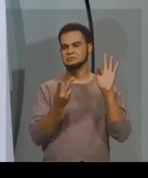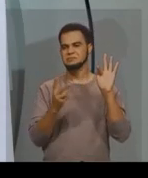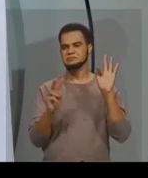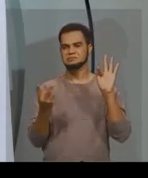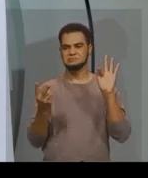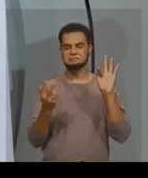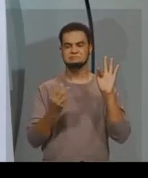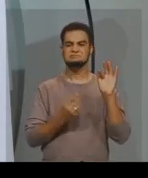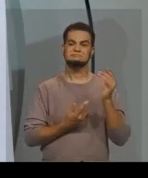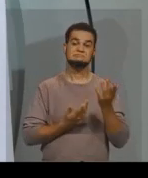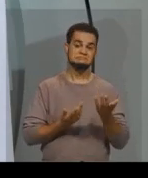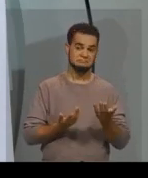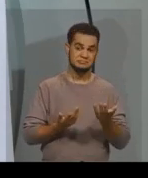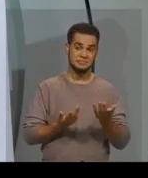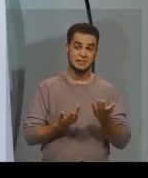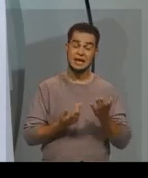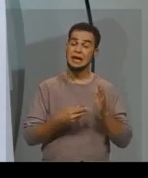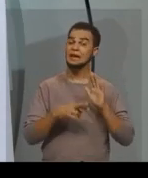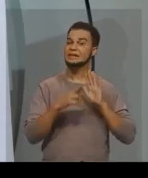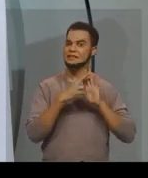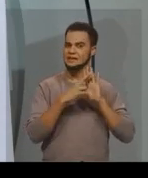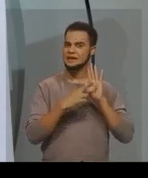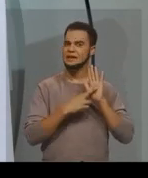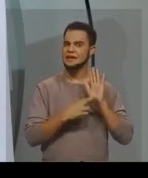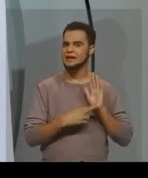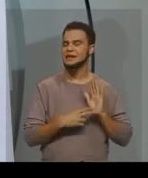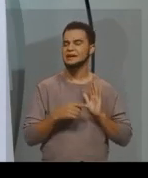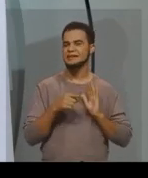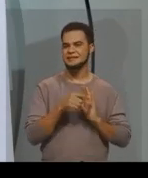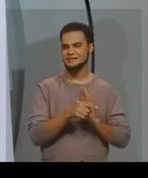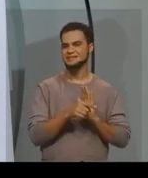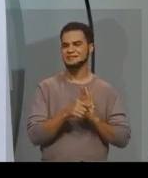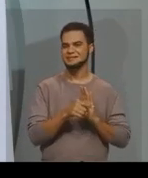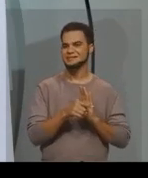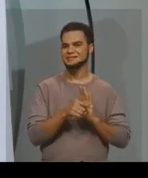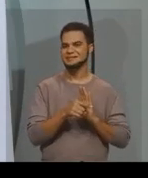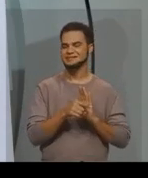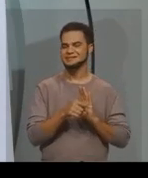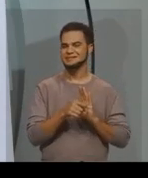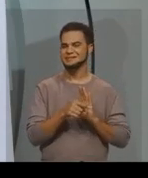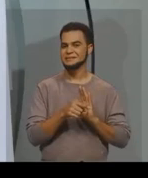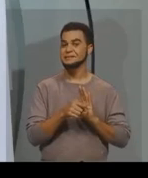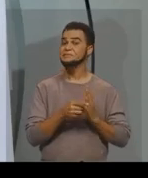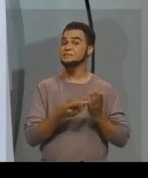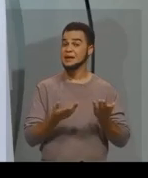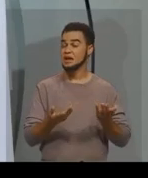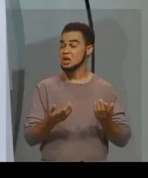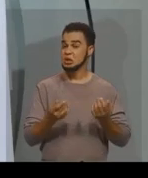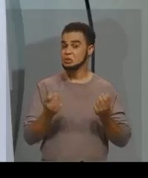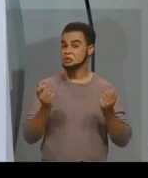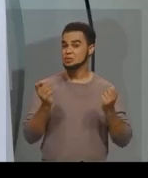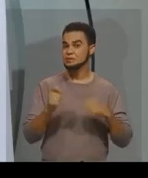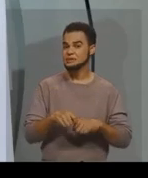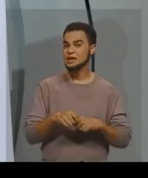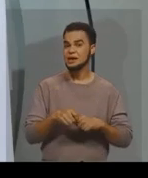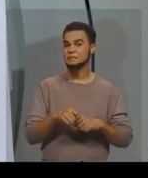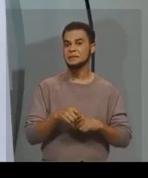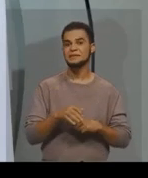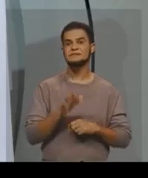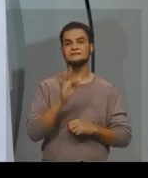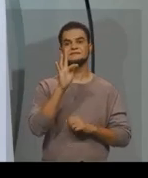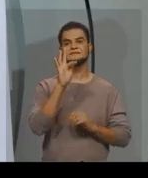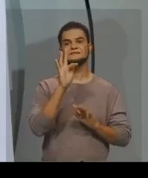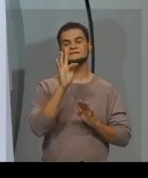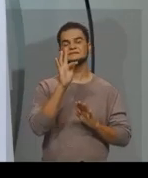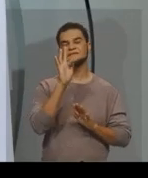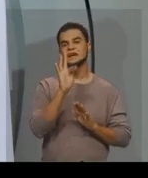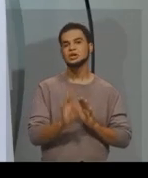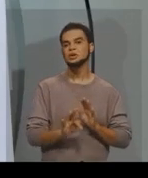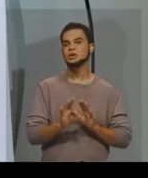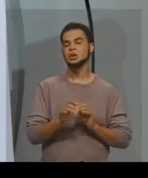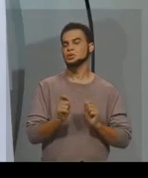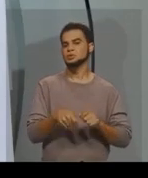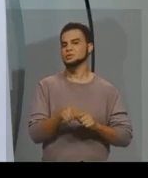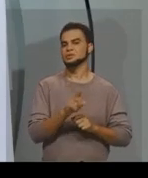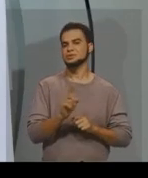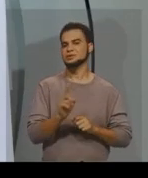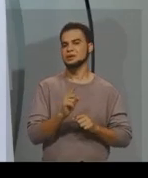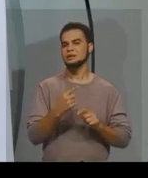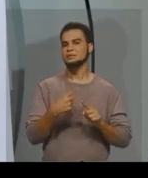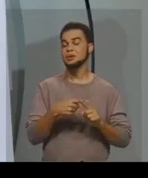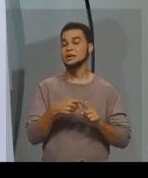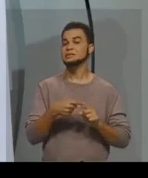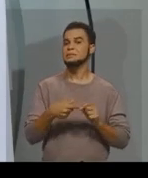uma regra nessa permutação. Então, nesse caso, a gente não fala que é fatorial mais, a gente fala que é permutação